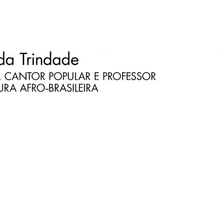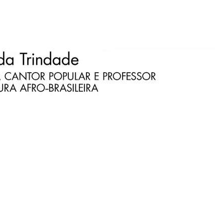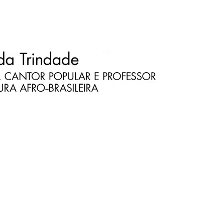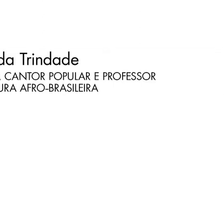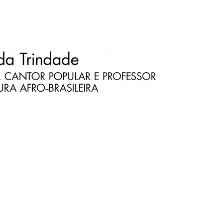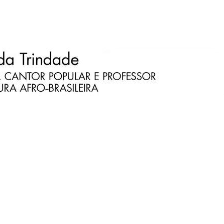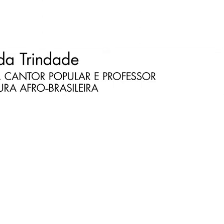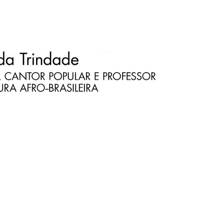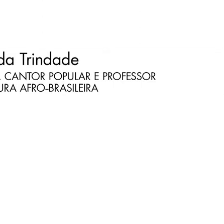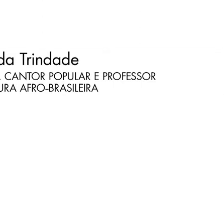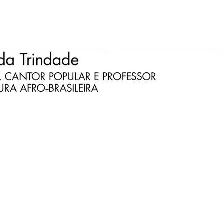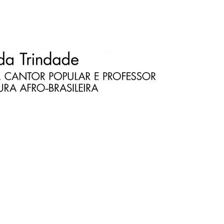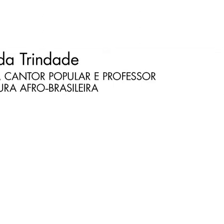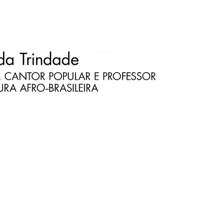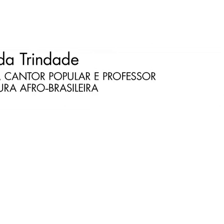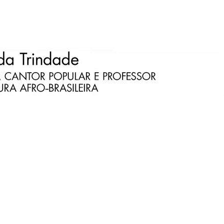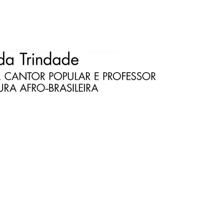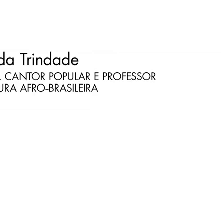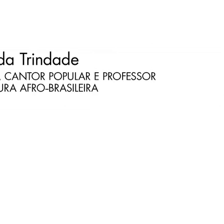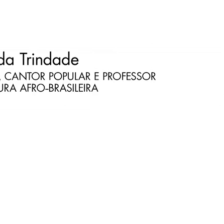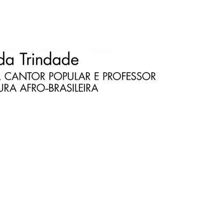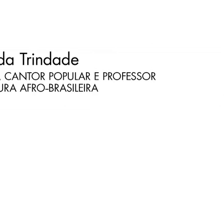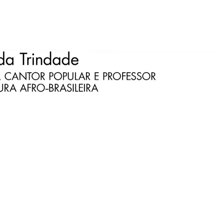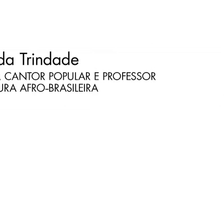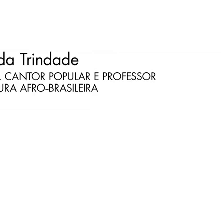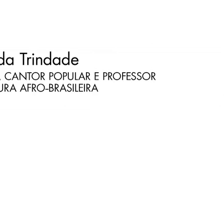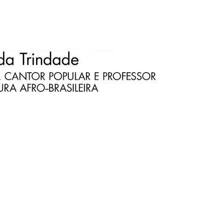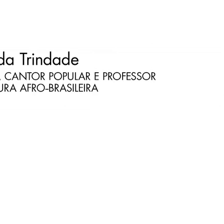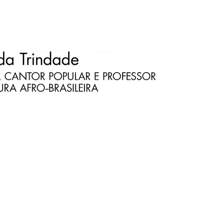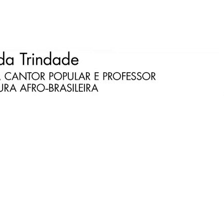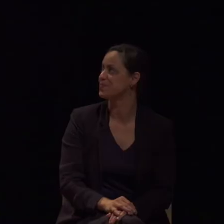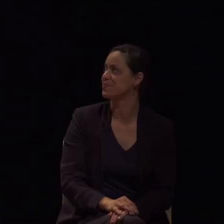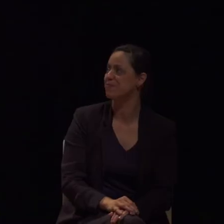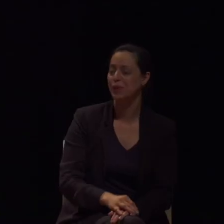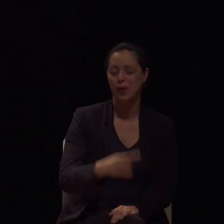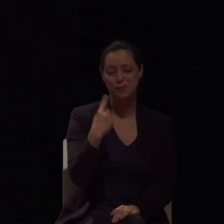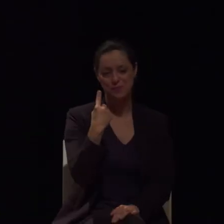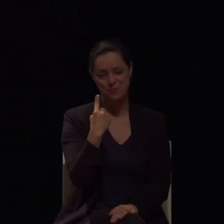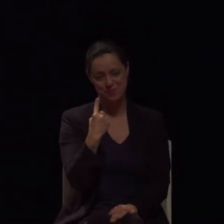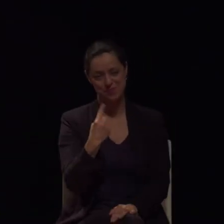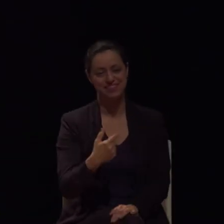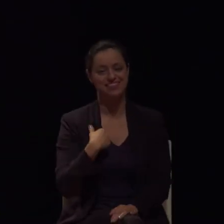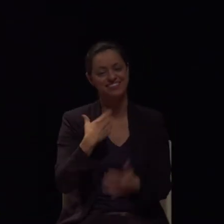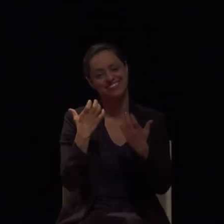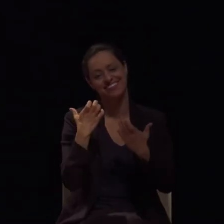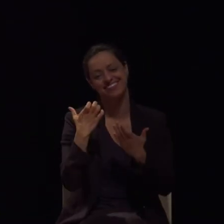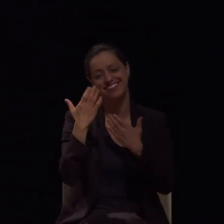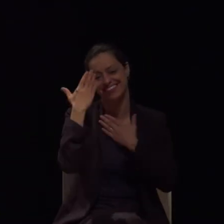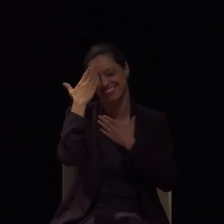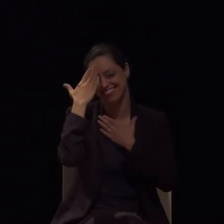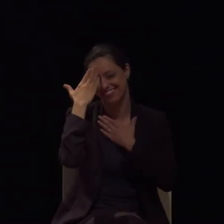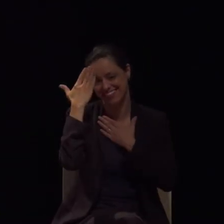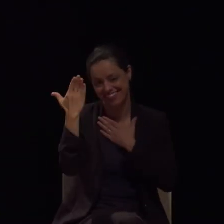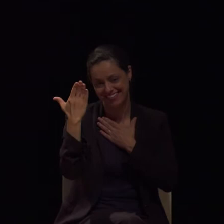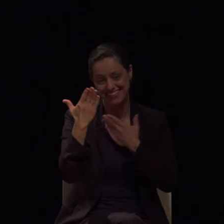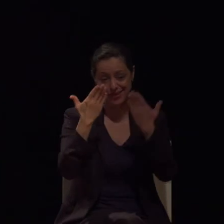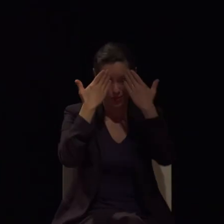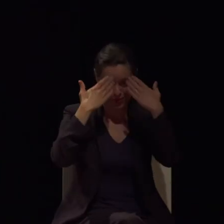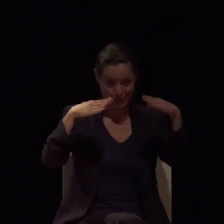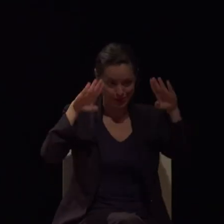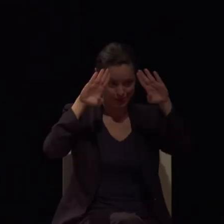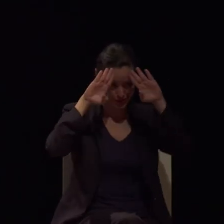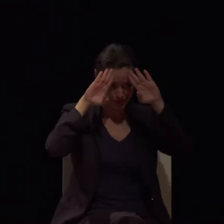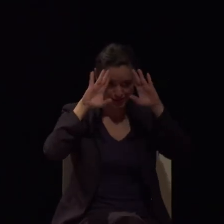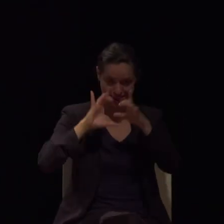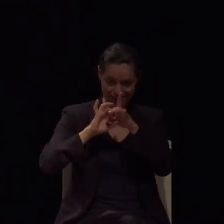um dia num primeiro lugar eu queria agradecer os orixás por me permitirem